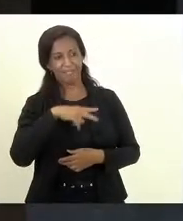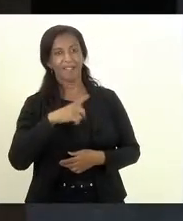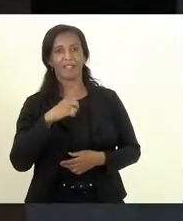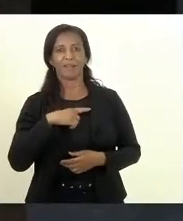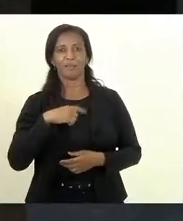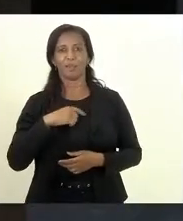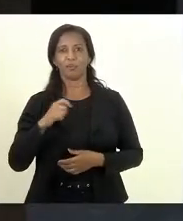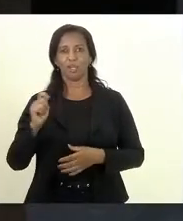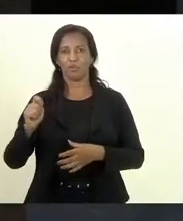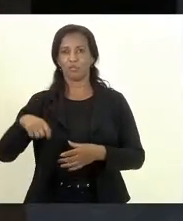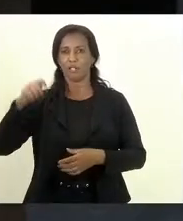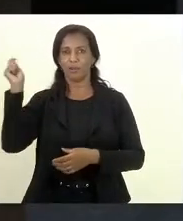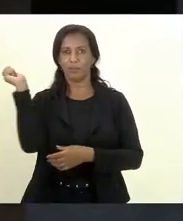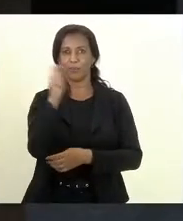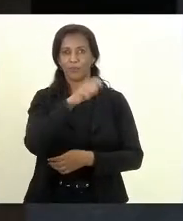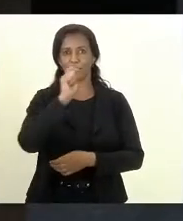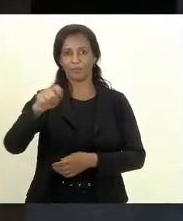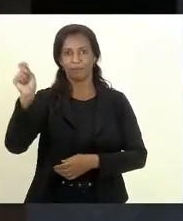rezadeira forte.